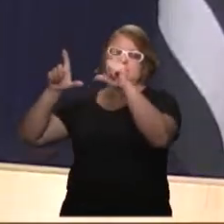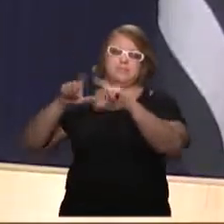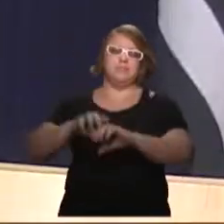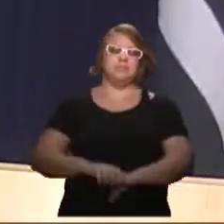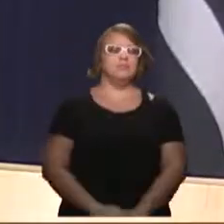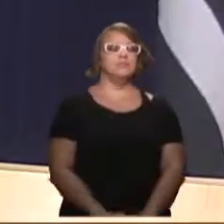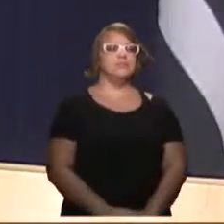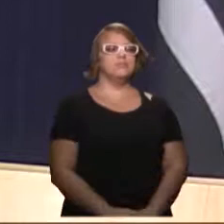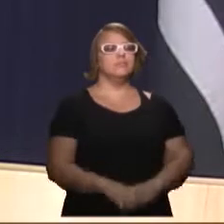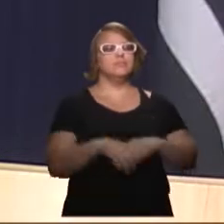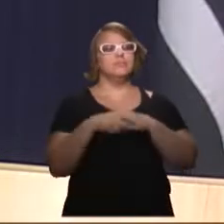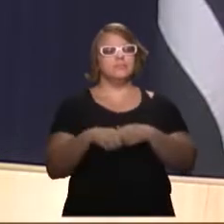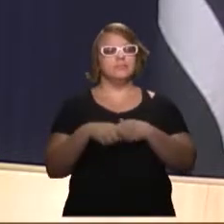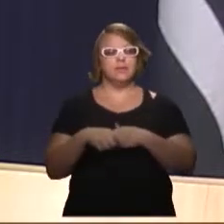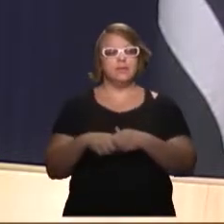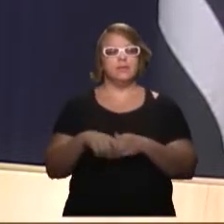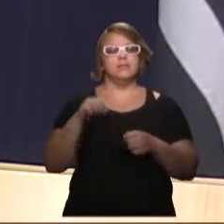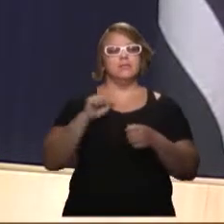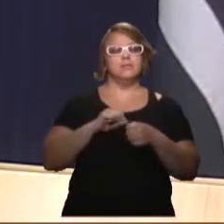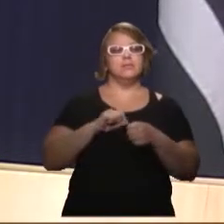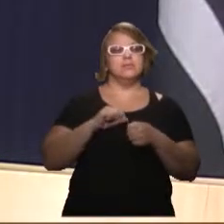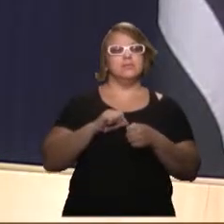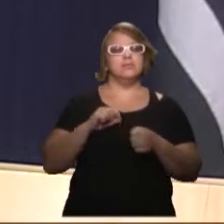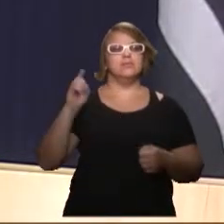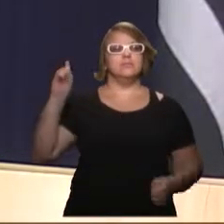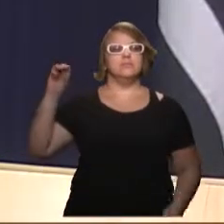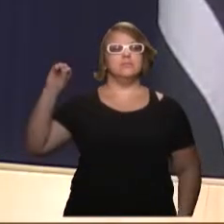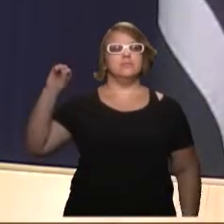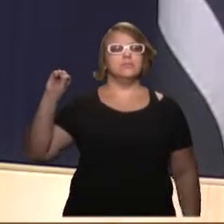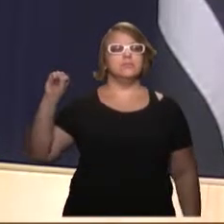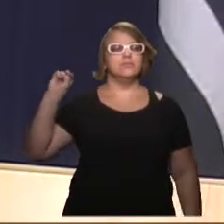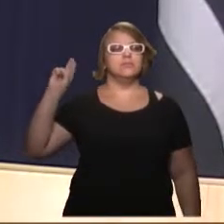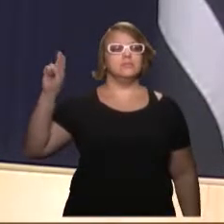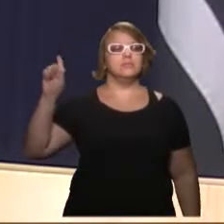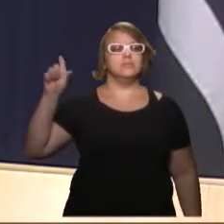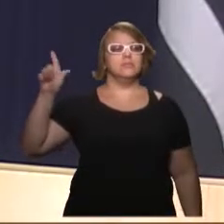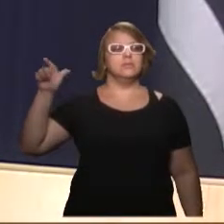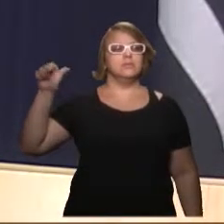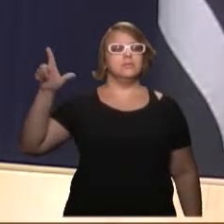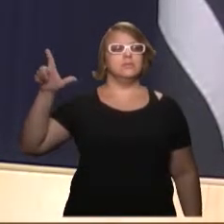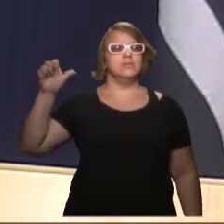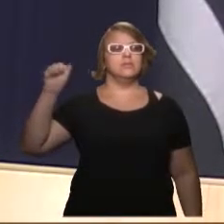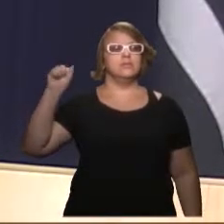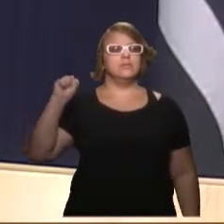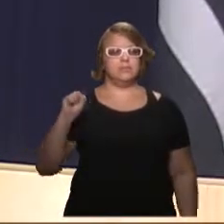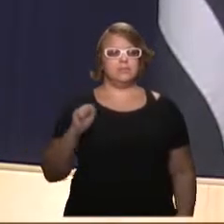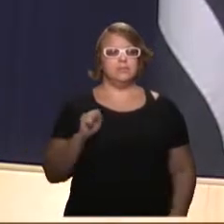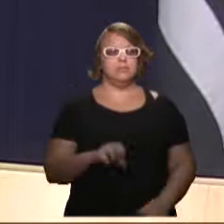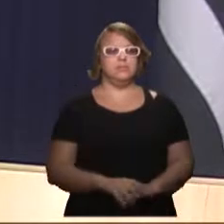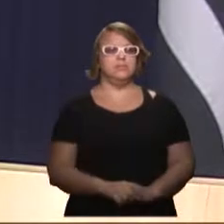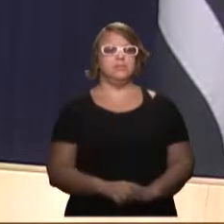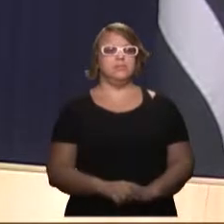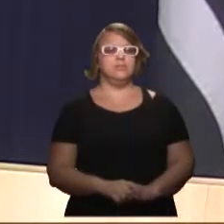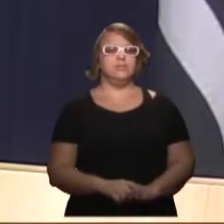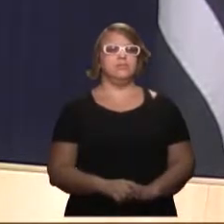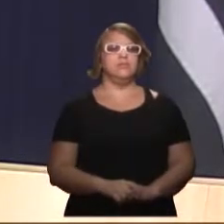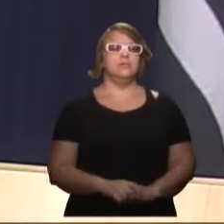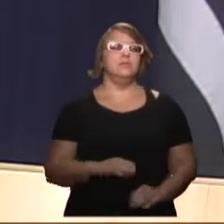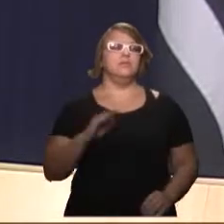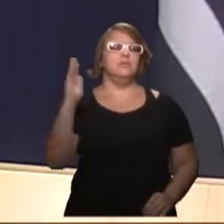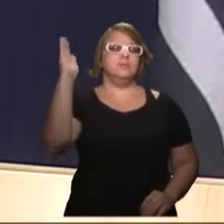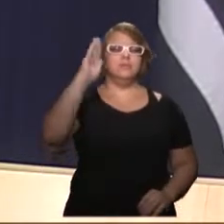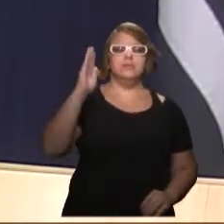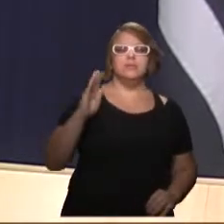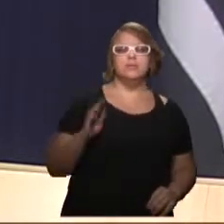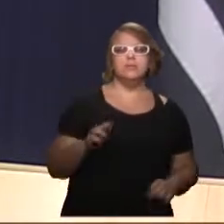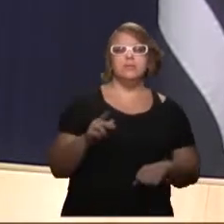Carbone, pela sensibilidade. Eu acho que, realmente, nós vivemos um país diferente dos outros. Não